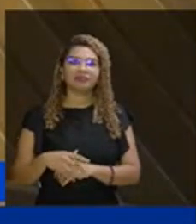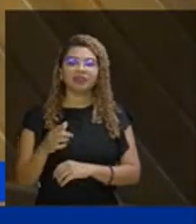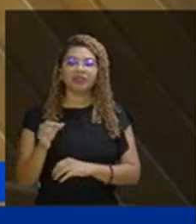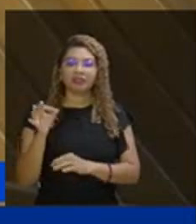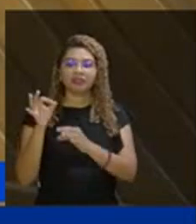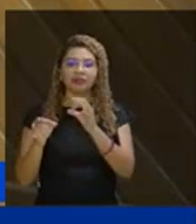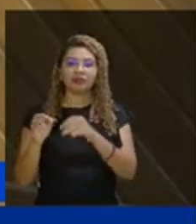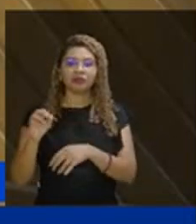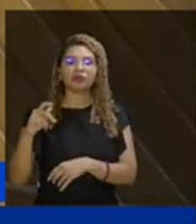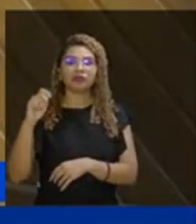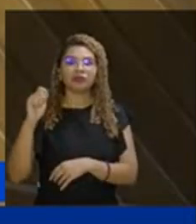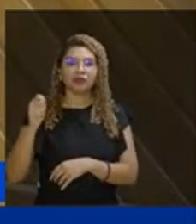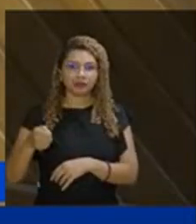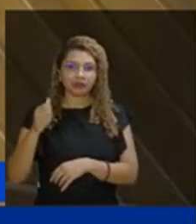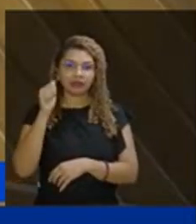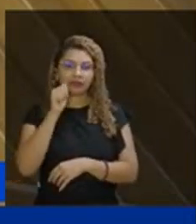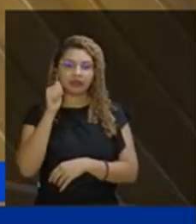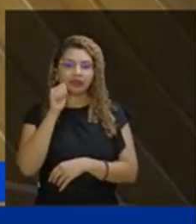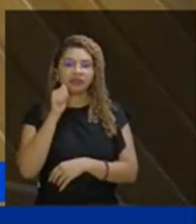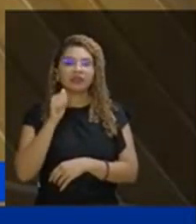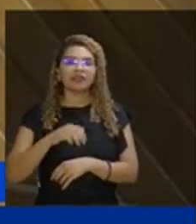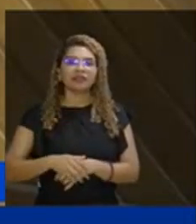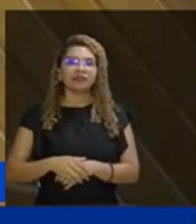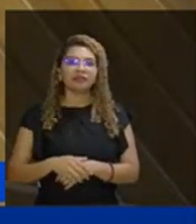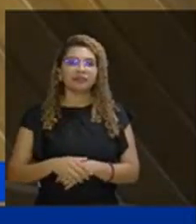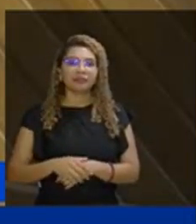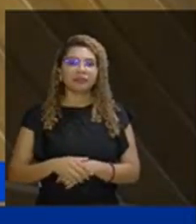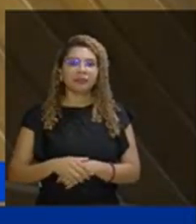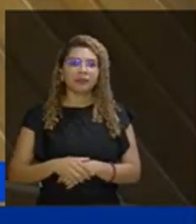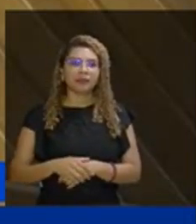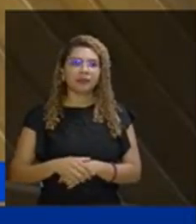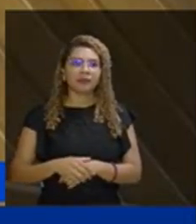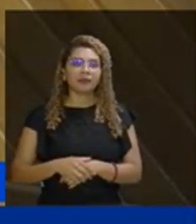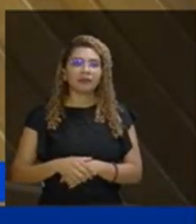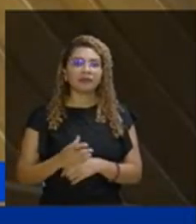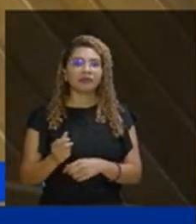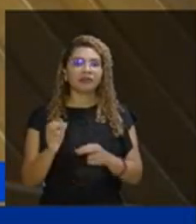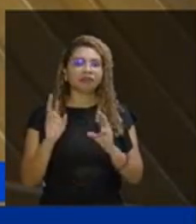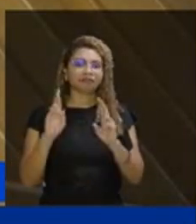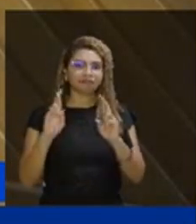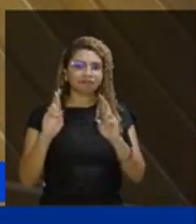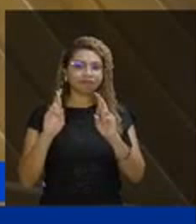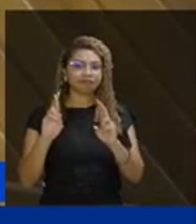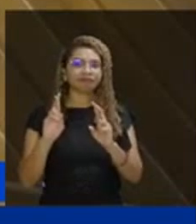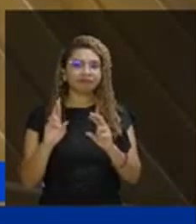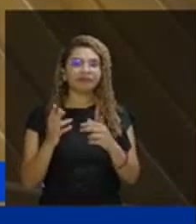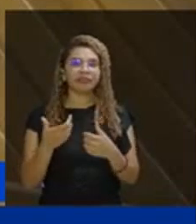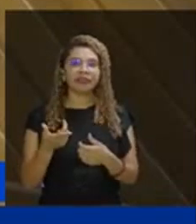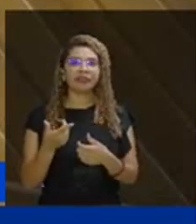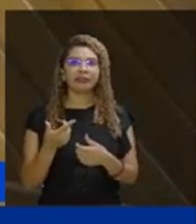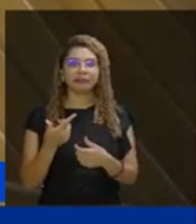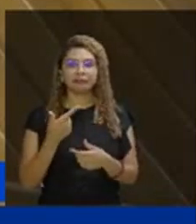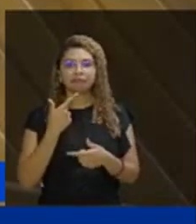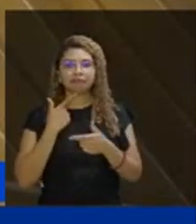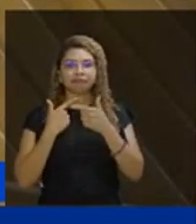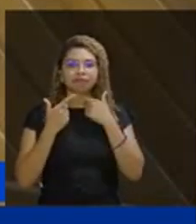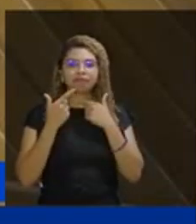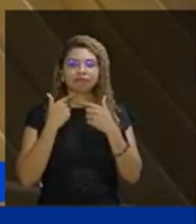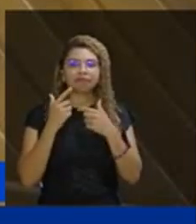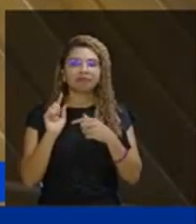pessoal. Carlos Storck. Esperando uma difícil doença, é uma guerreira, ela já está em